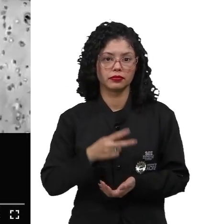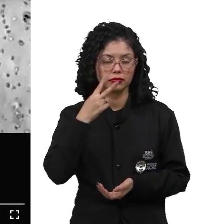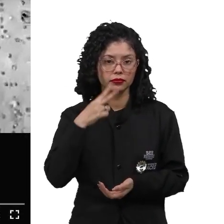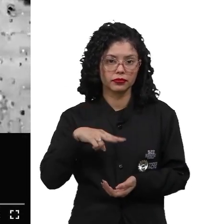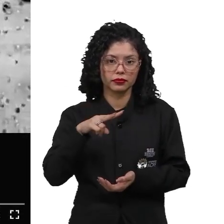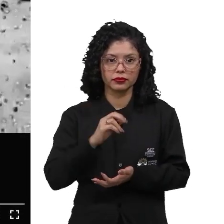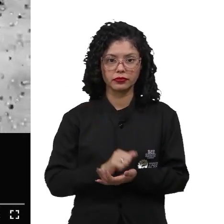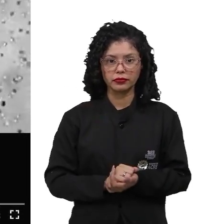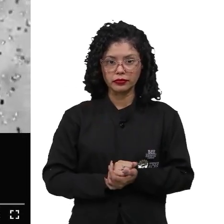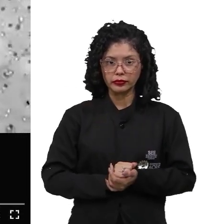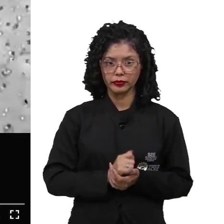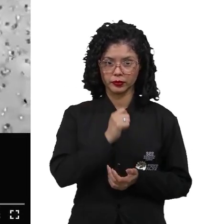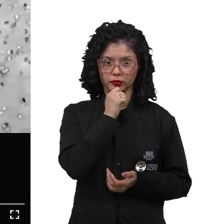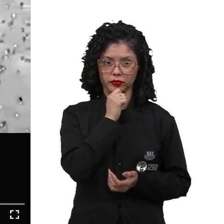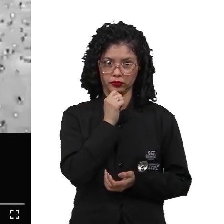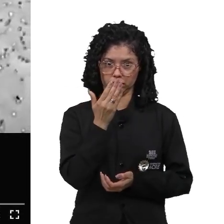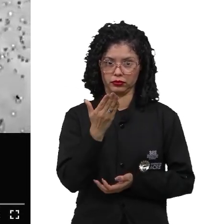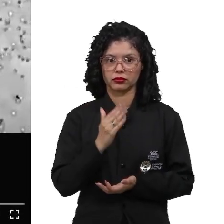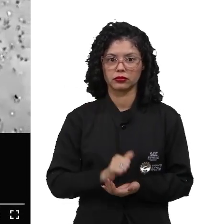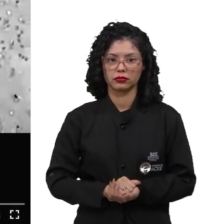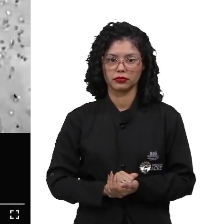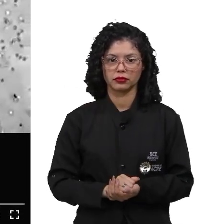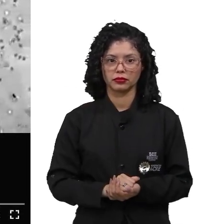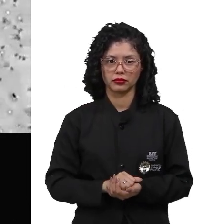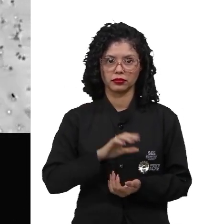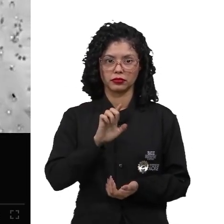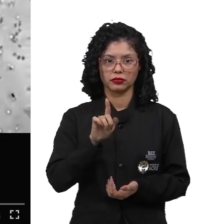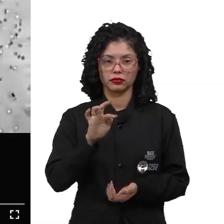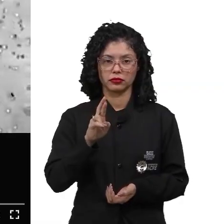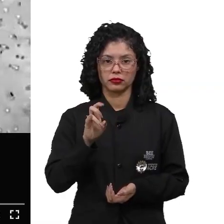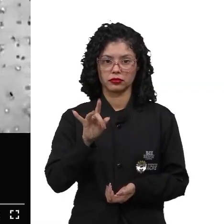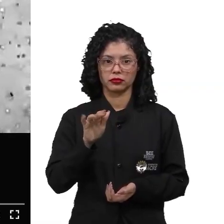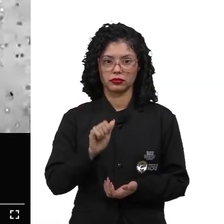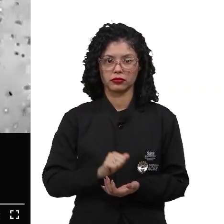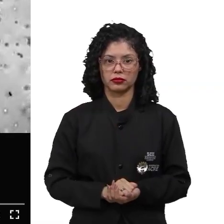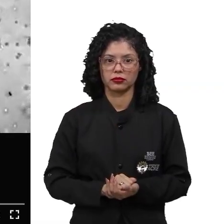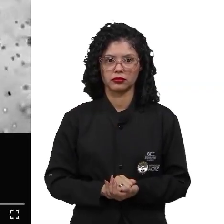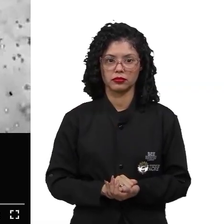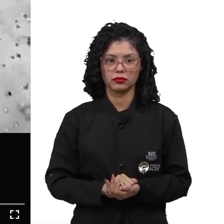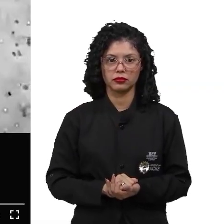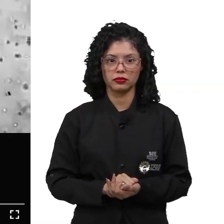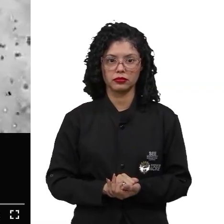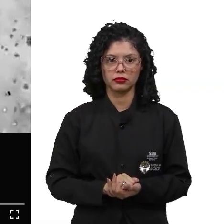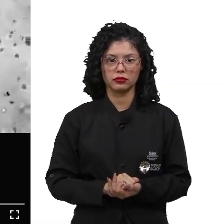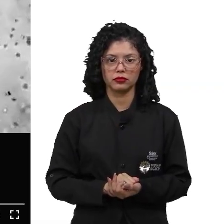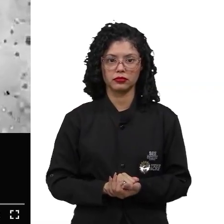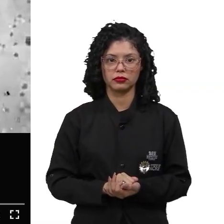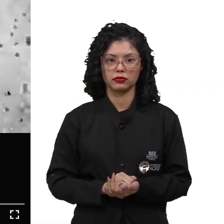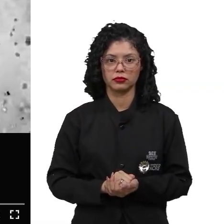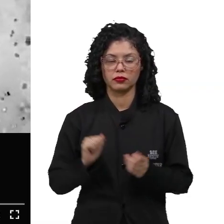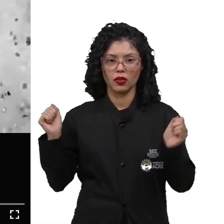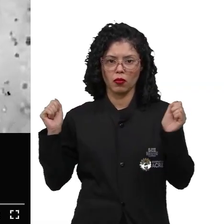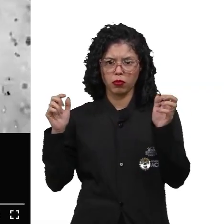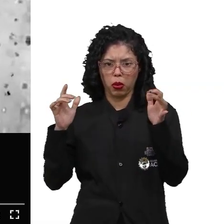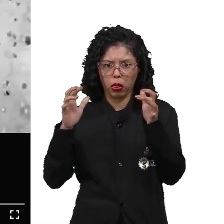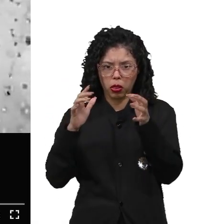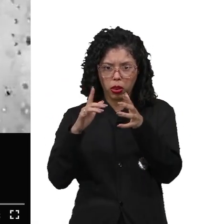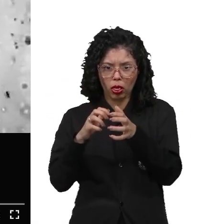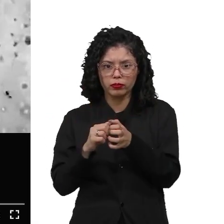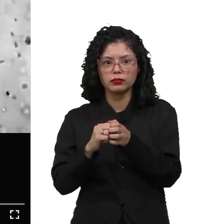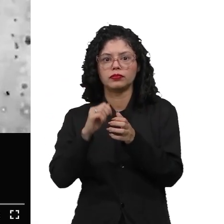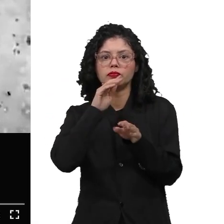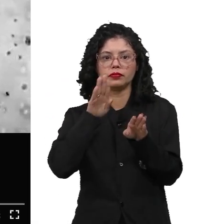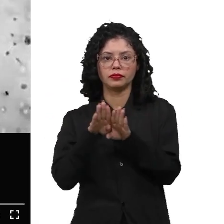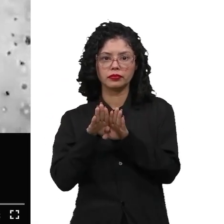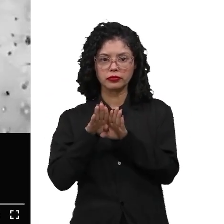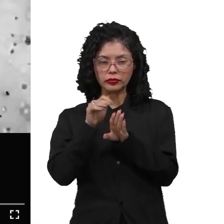ó, o vídeo, né, dos eosinófilos em ação. Então, aqui, ó, como vocês podem ver, é um euminto e aqui,